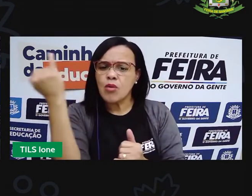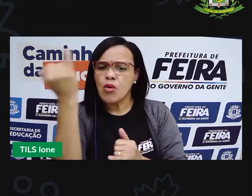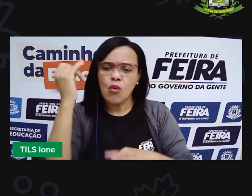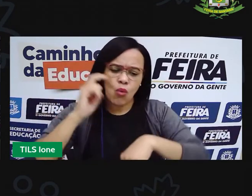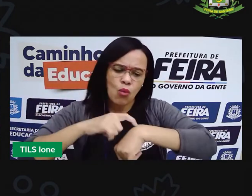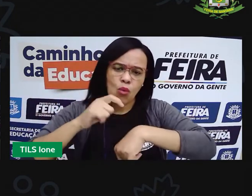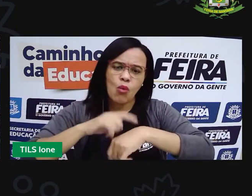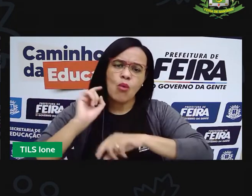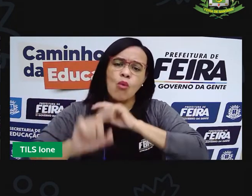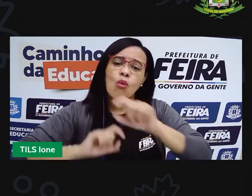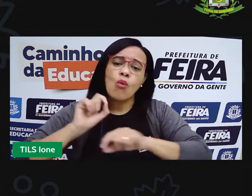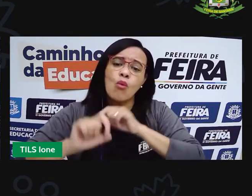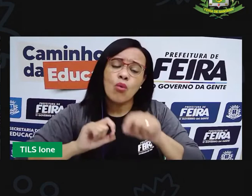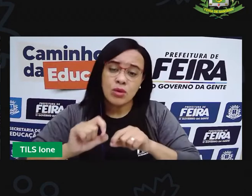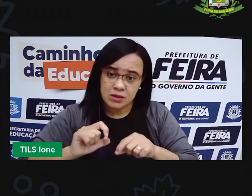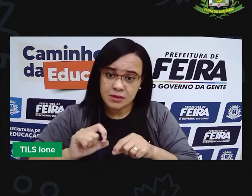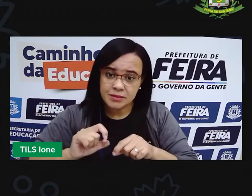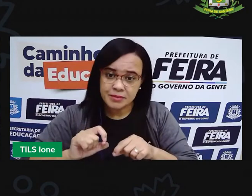hora